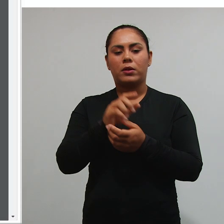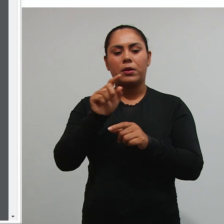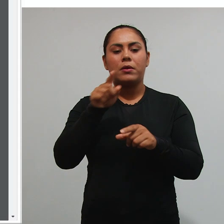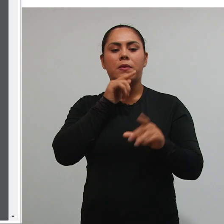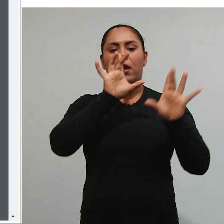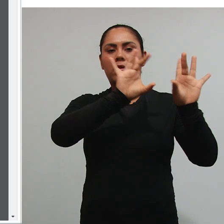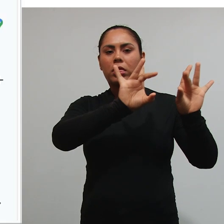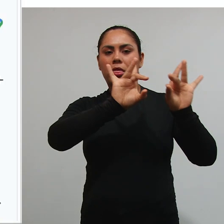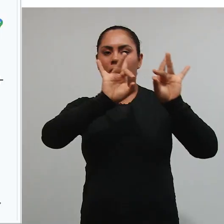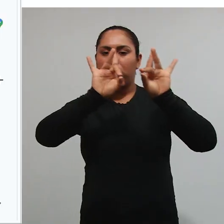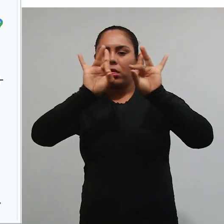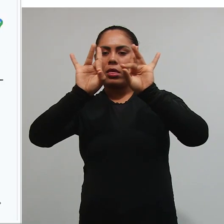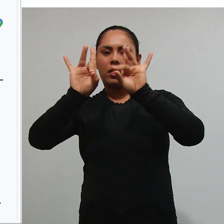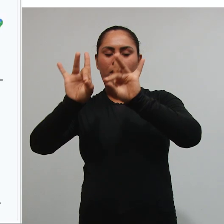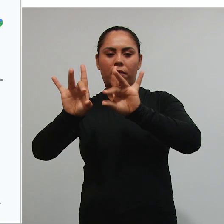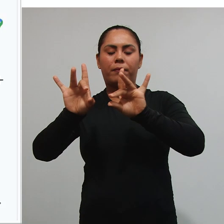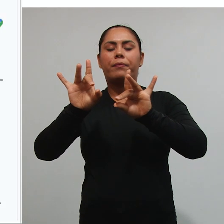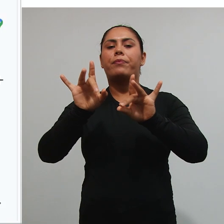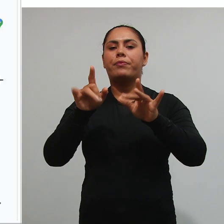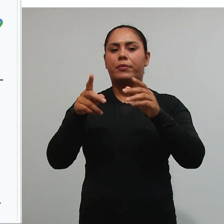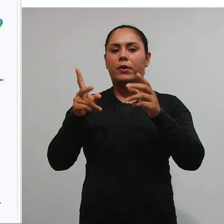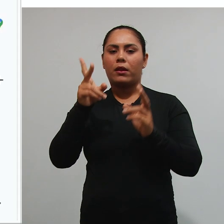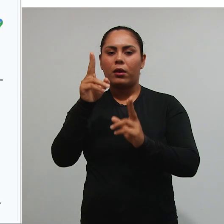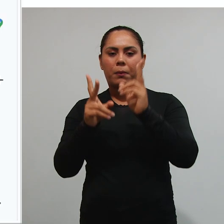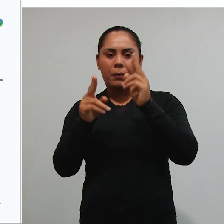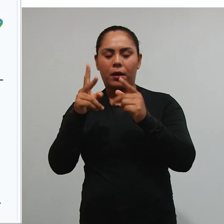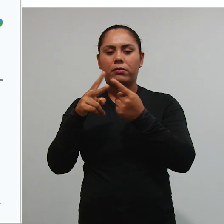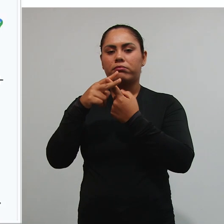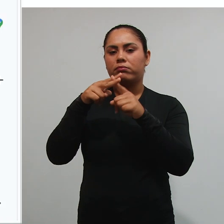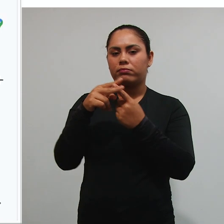Vou levar para lá, para minha edição.